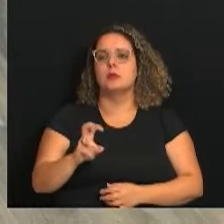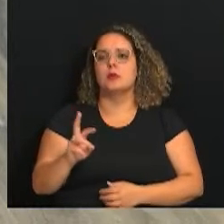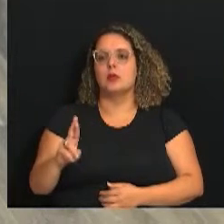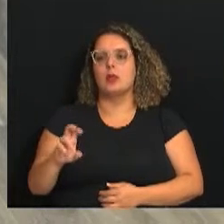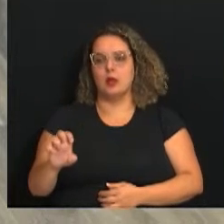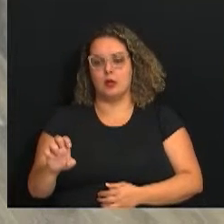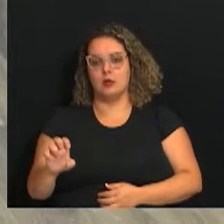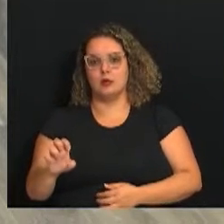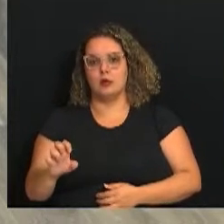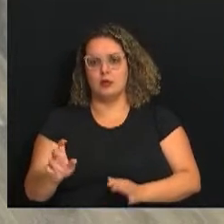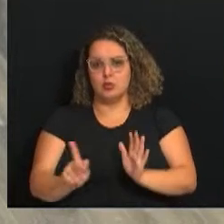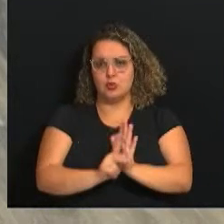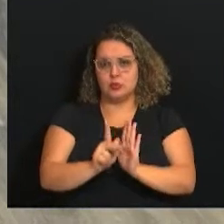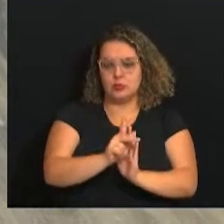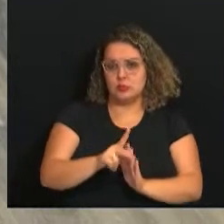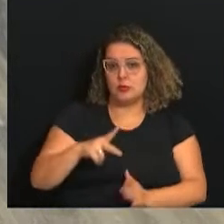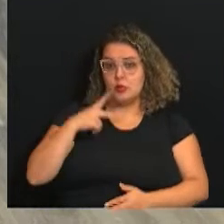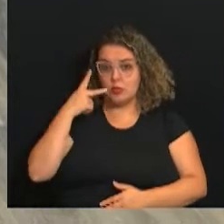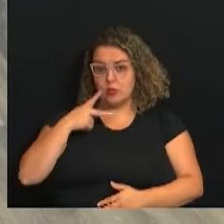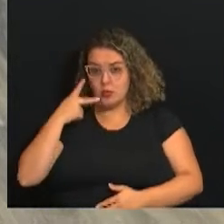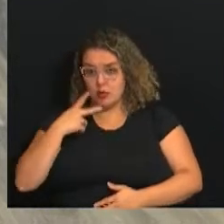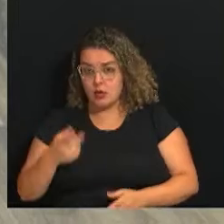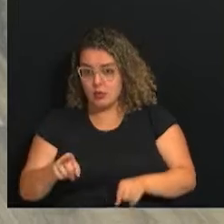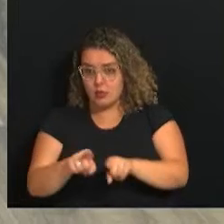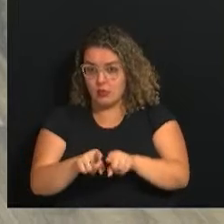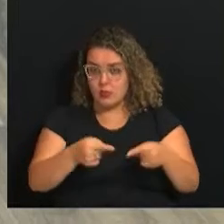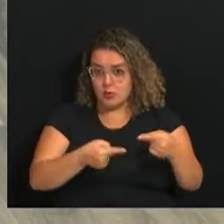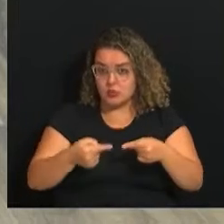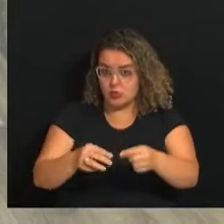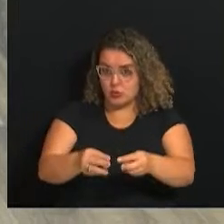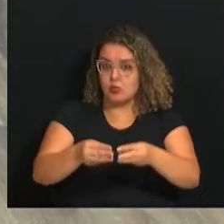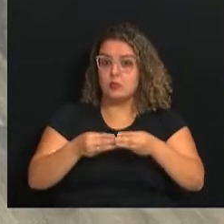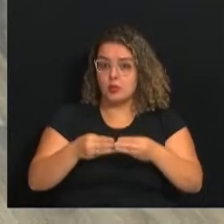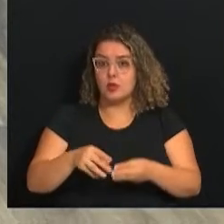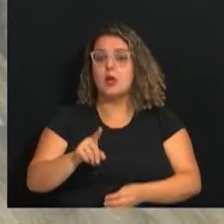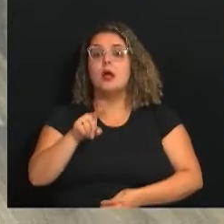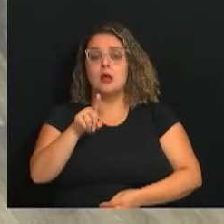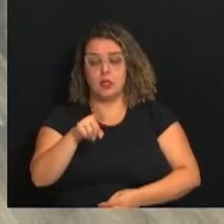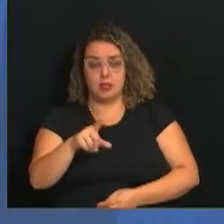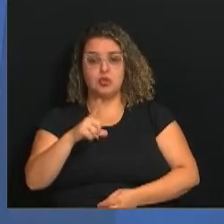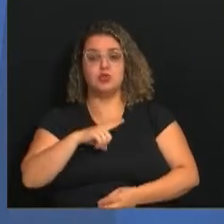E os parlamentares também aprovaram em primeira discussão o projeto do vereador Carmo